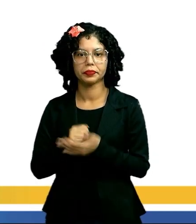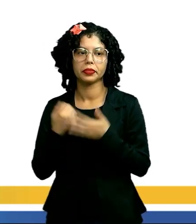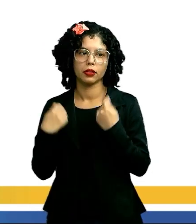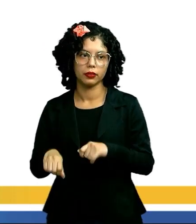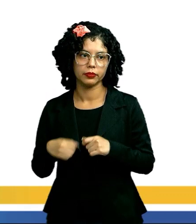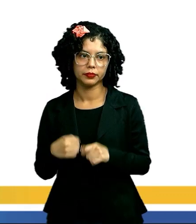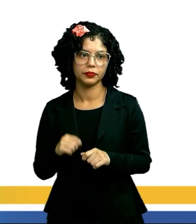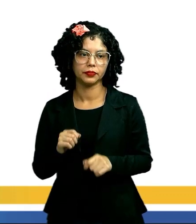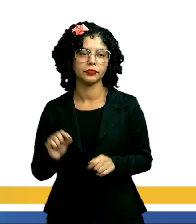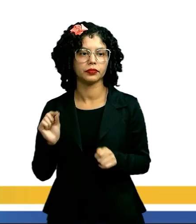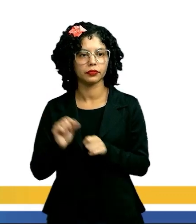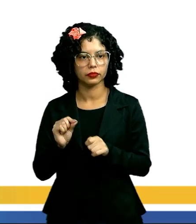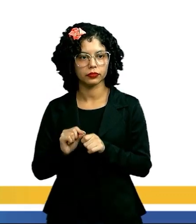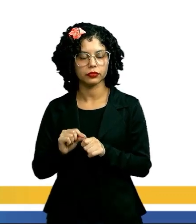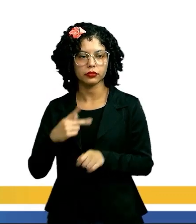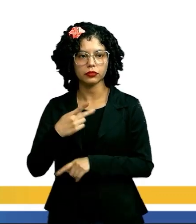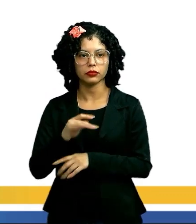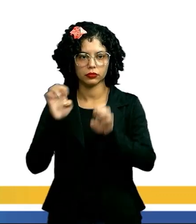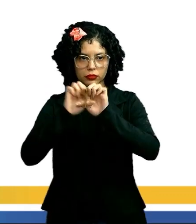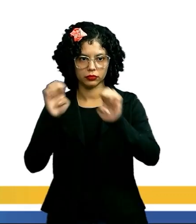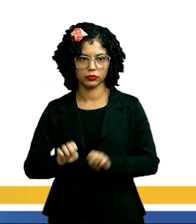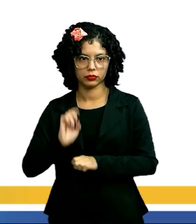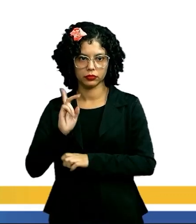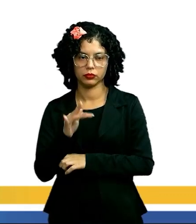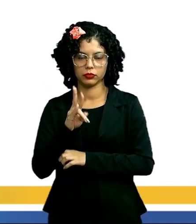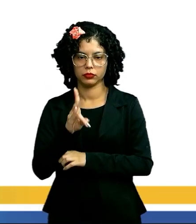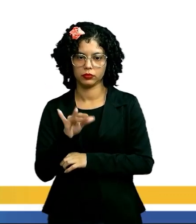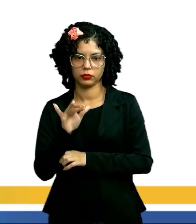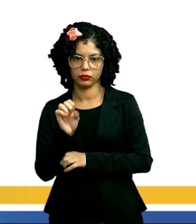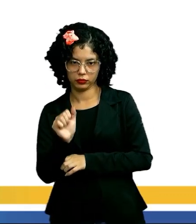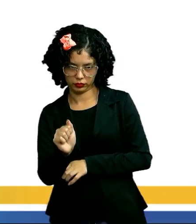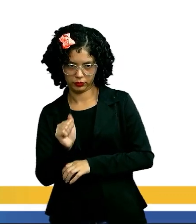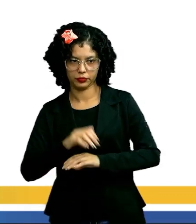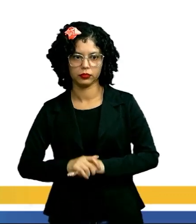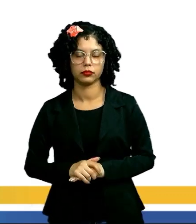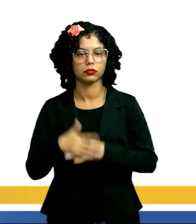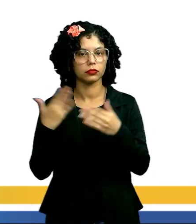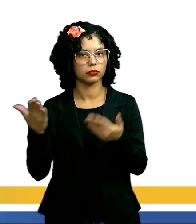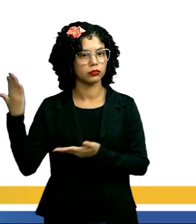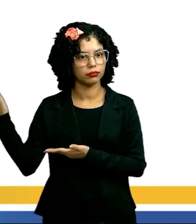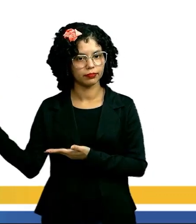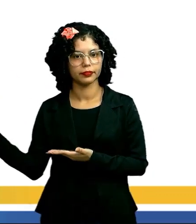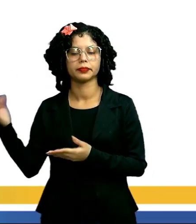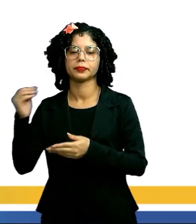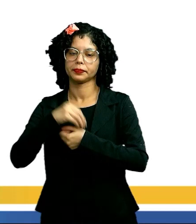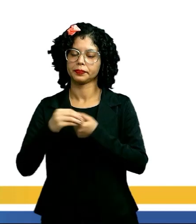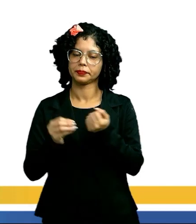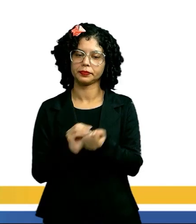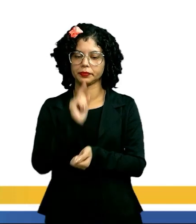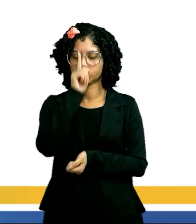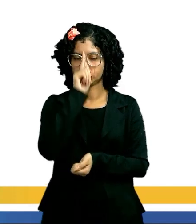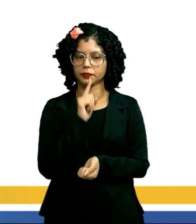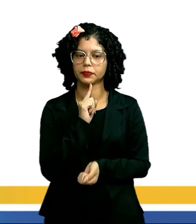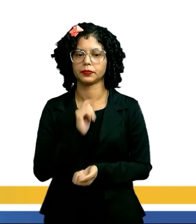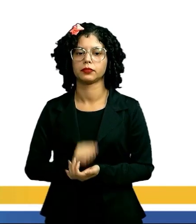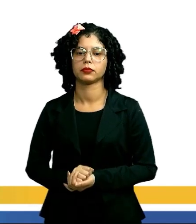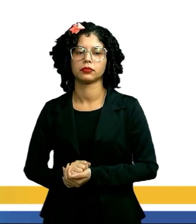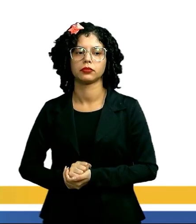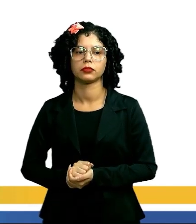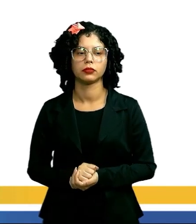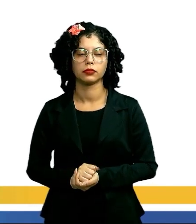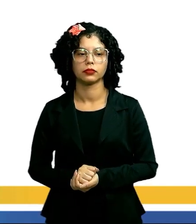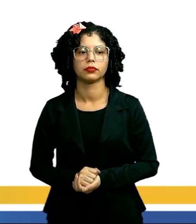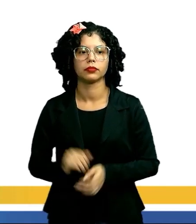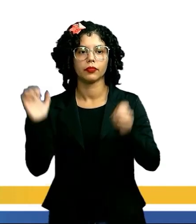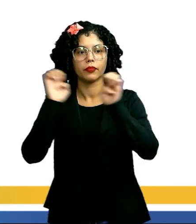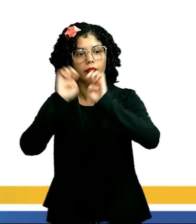B, necessária para a formação de proteínas estruturais e hemoglobina. Então está aí a molécula do ácido fólico. Vamos ver o comando